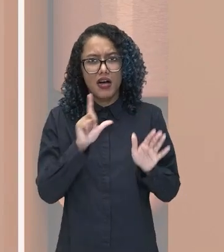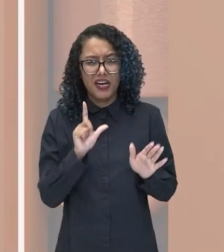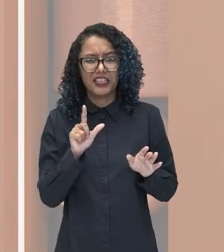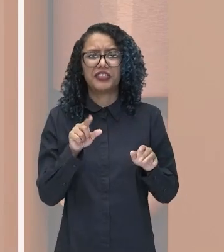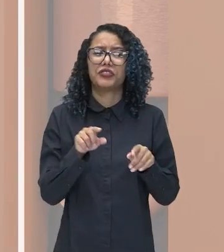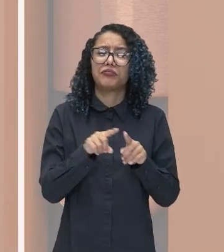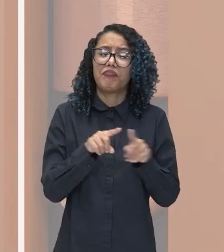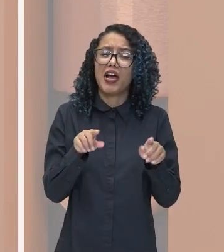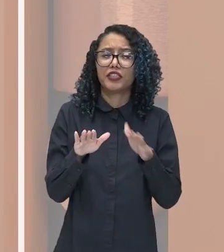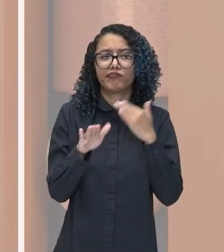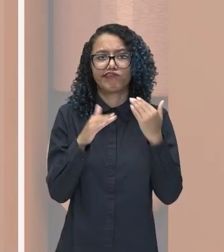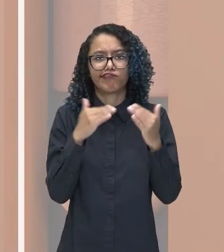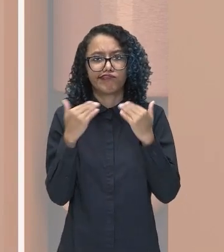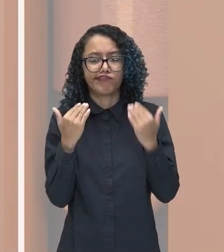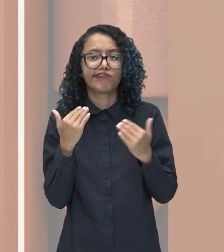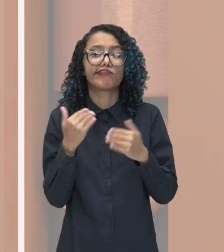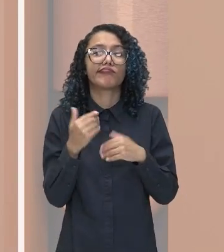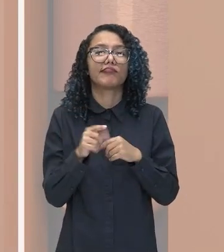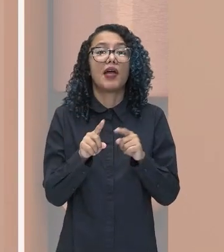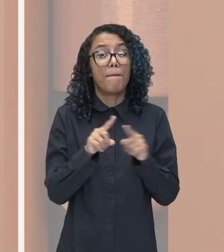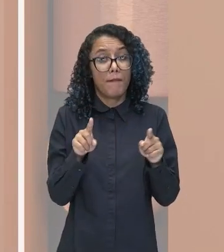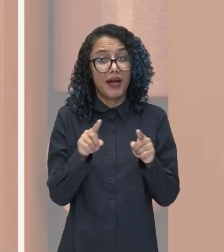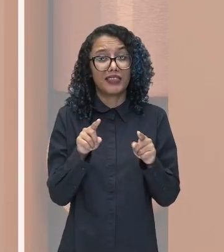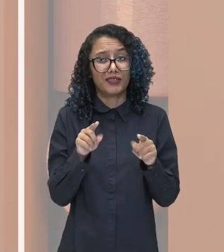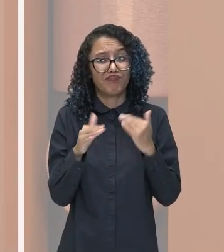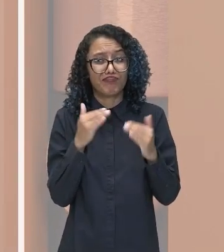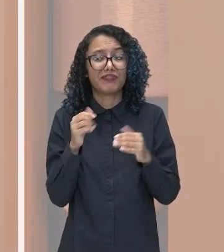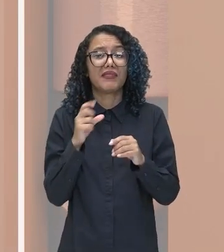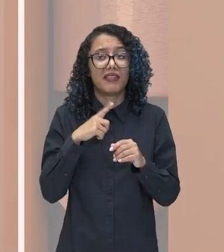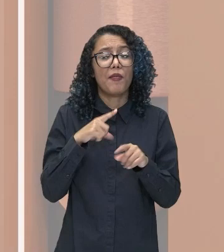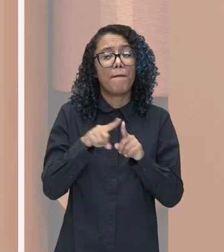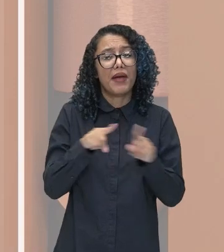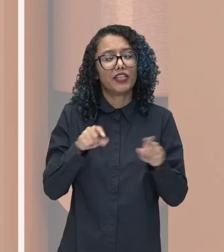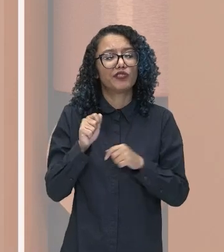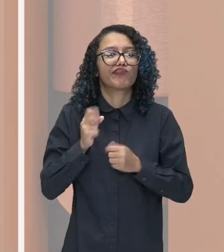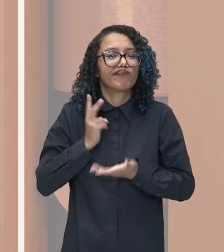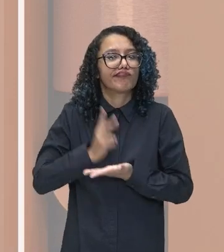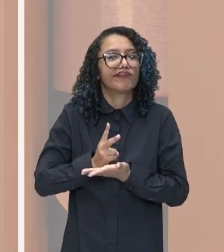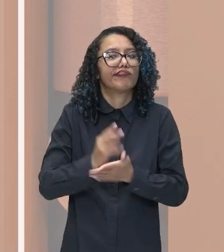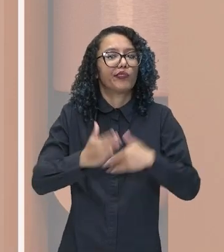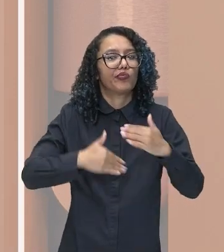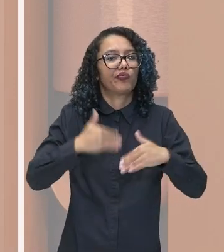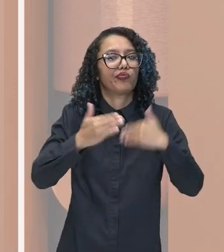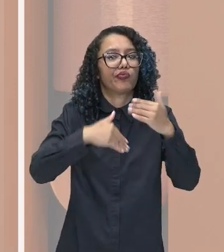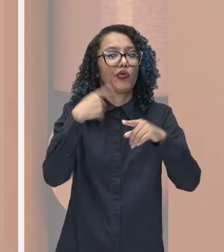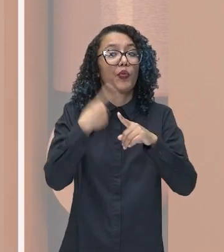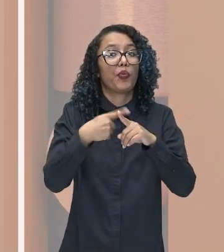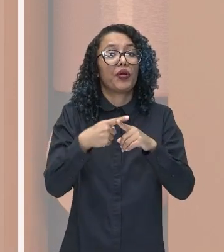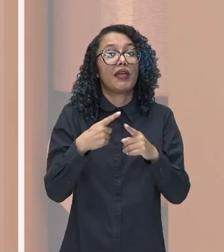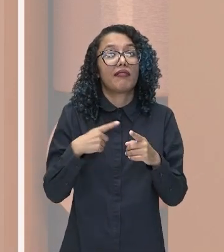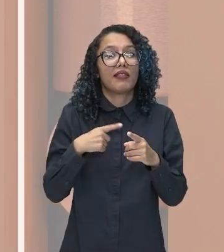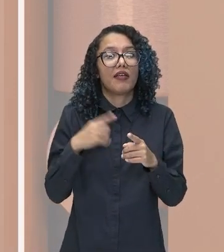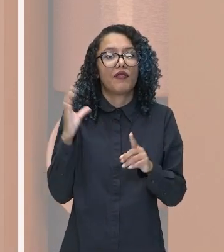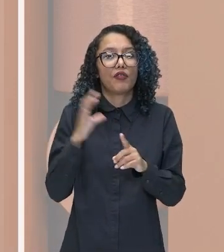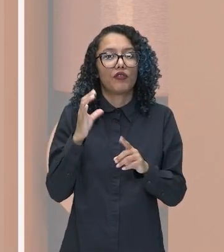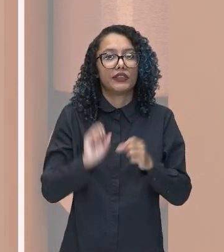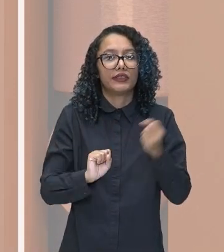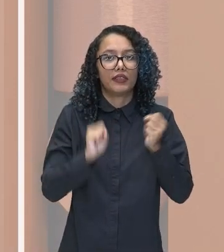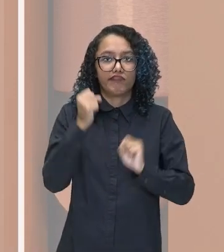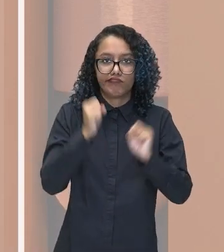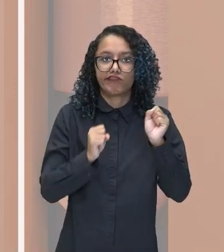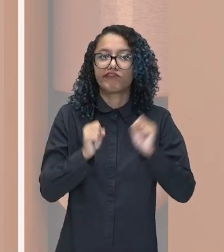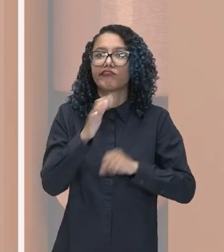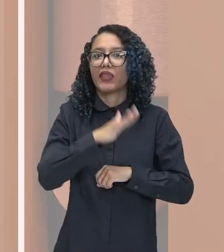acabou se desenvolvendo cada vez mais, principalmente por conta desse processo de industrialização na parte